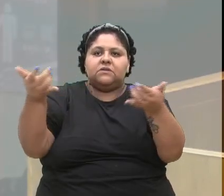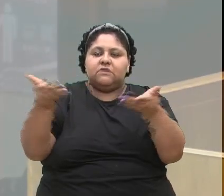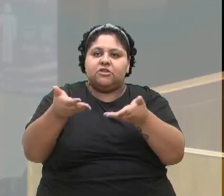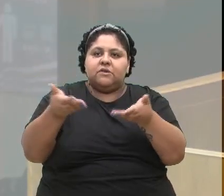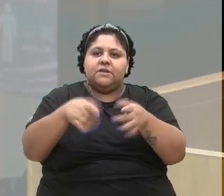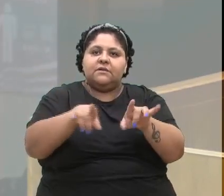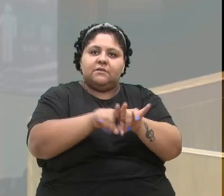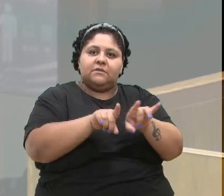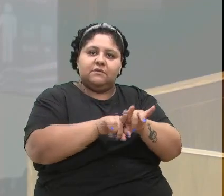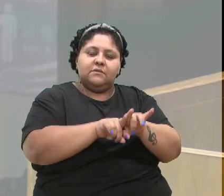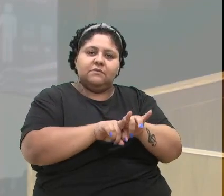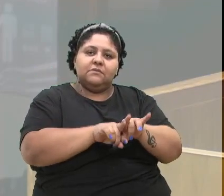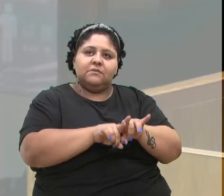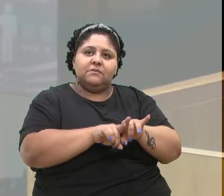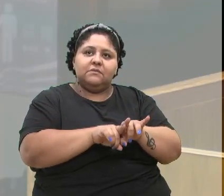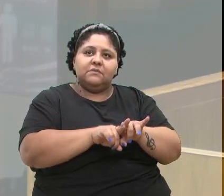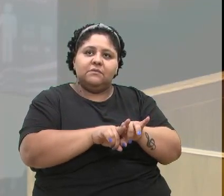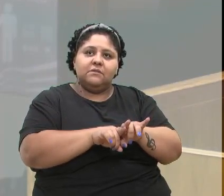é